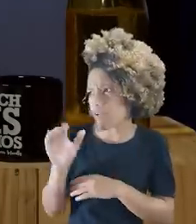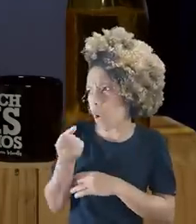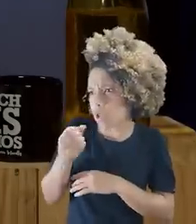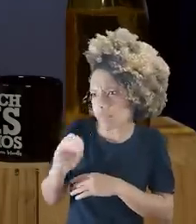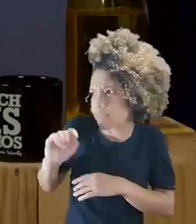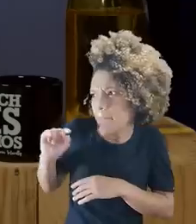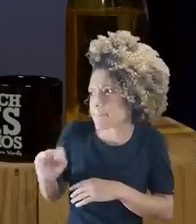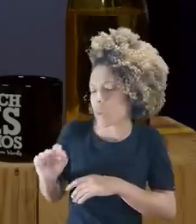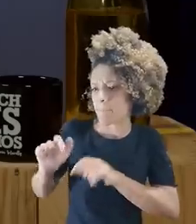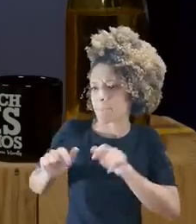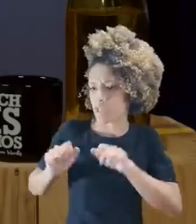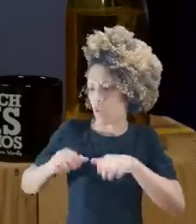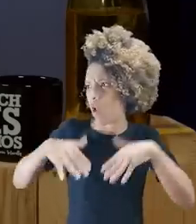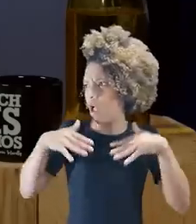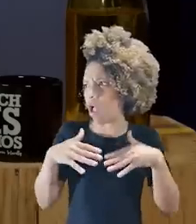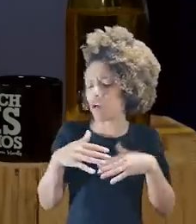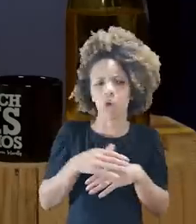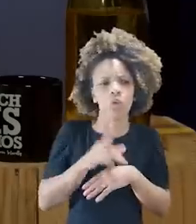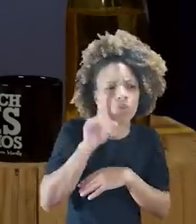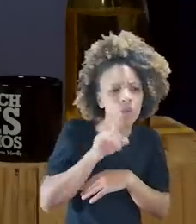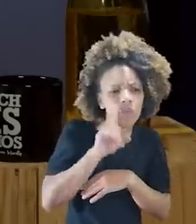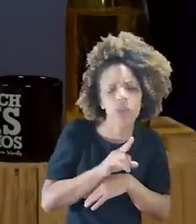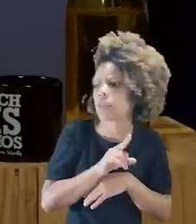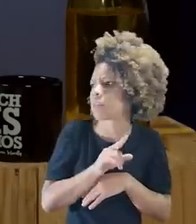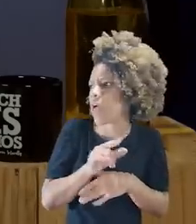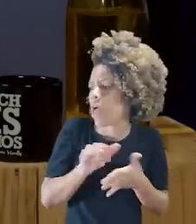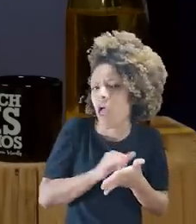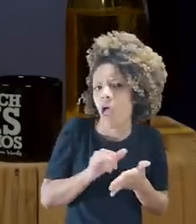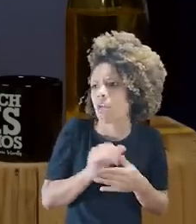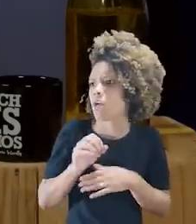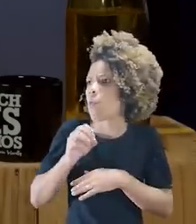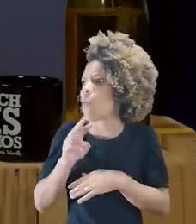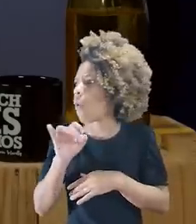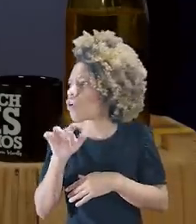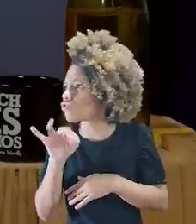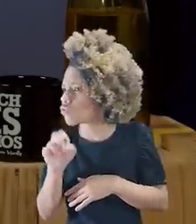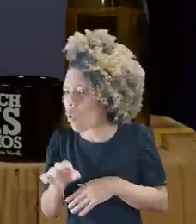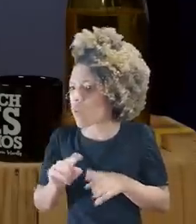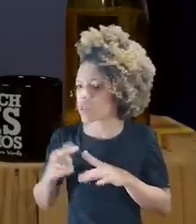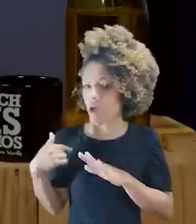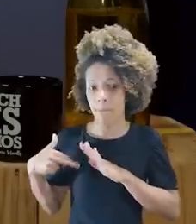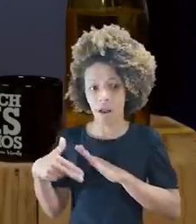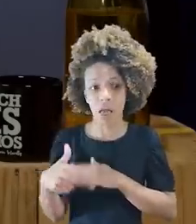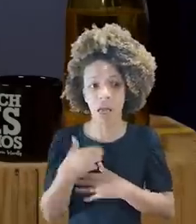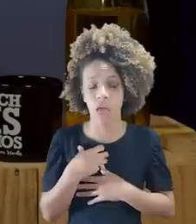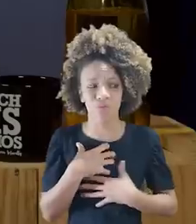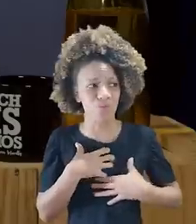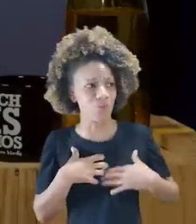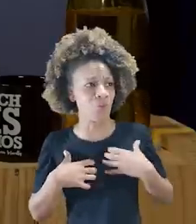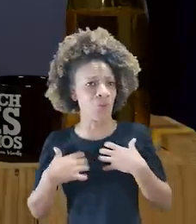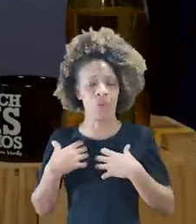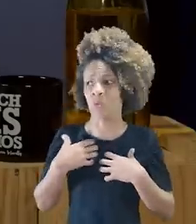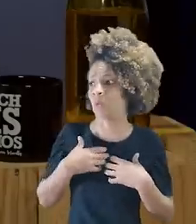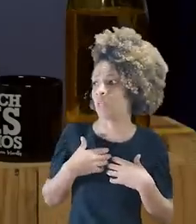pessoas o show nos Estados Unidos em New Jersey e que eu saí em Washington saindo quando eu saía dos shows eu saía muito mal